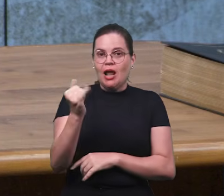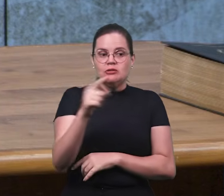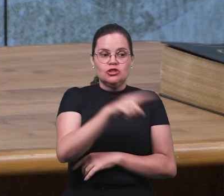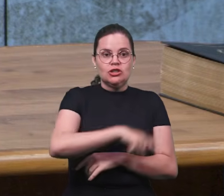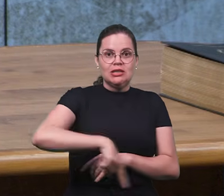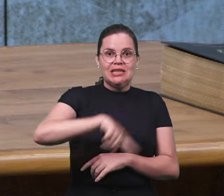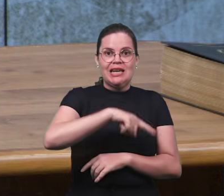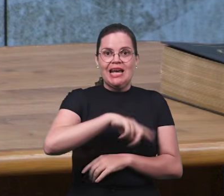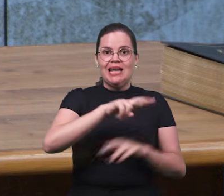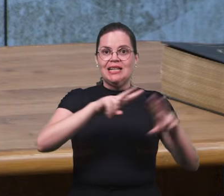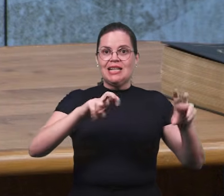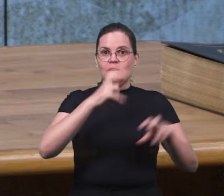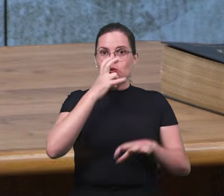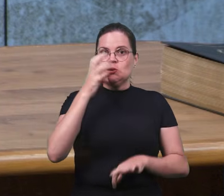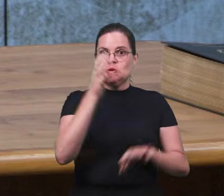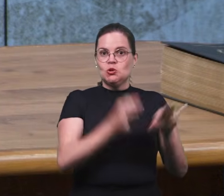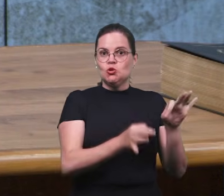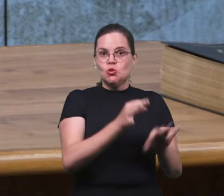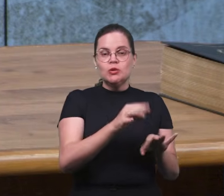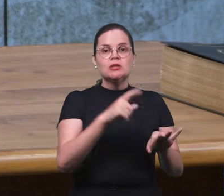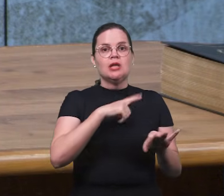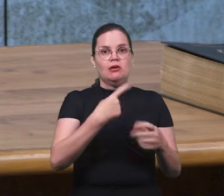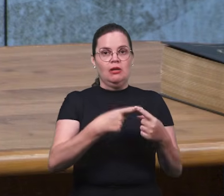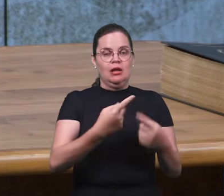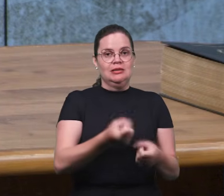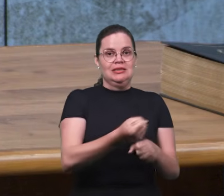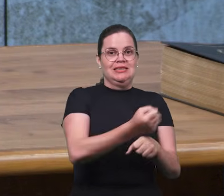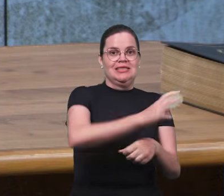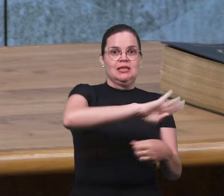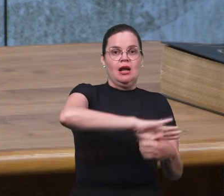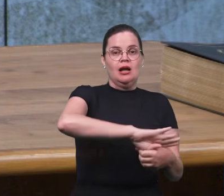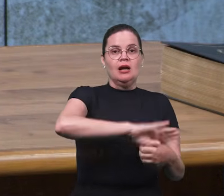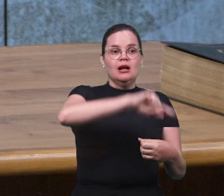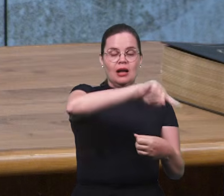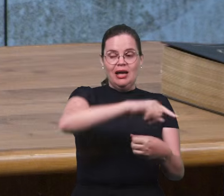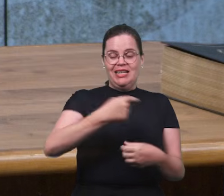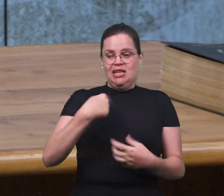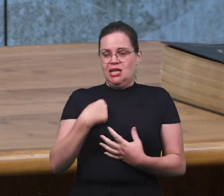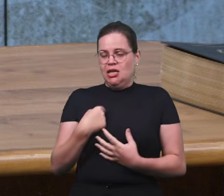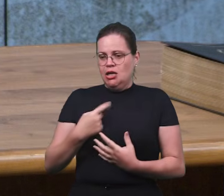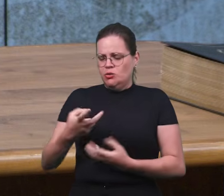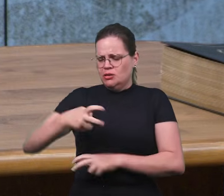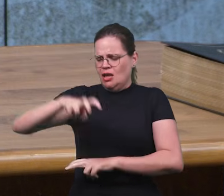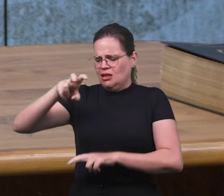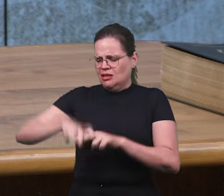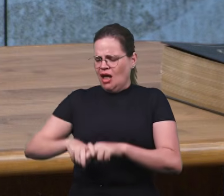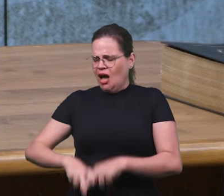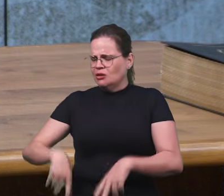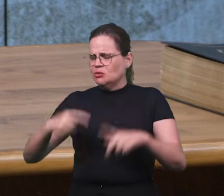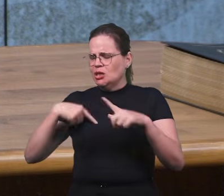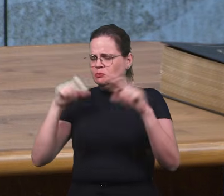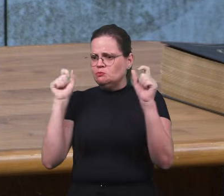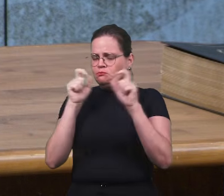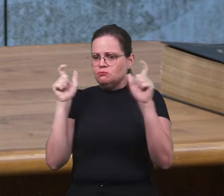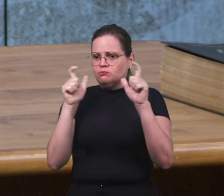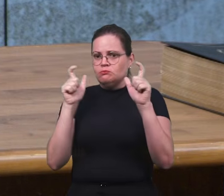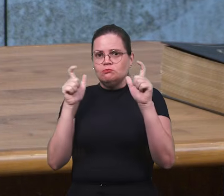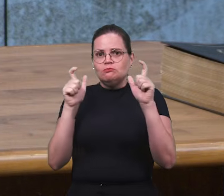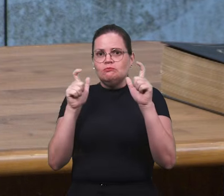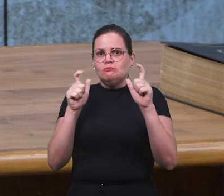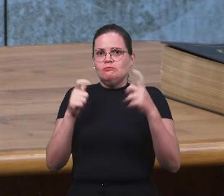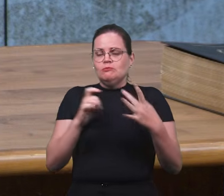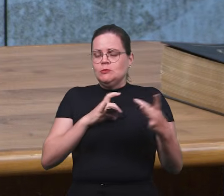cativeiro. Porém eu me fiquei assentado atônito até o sacrifício da tarde.